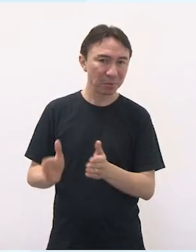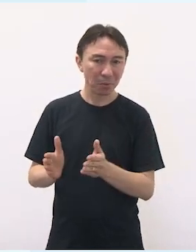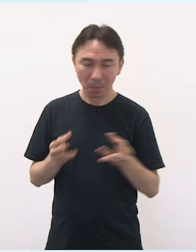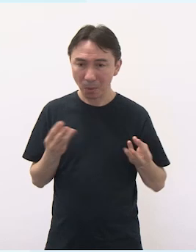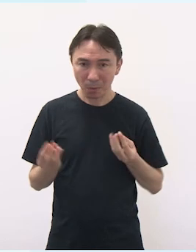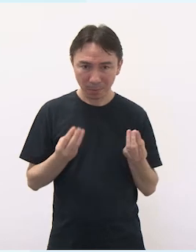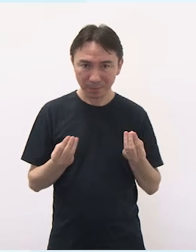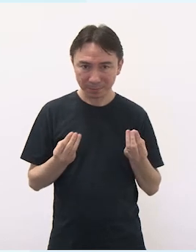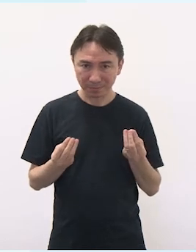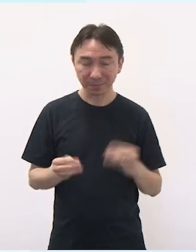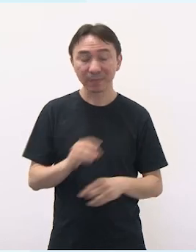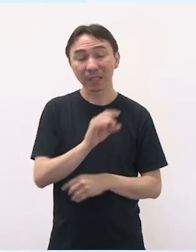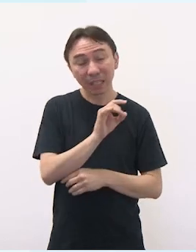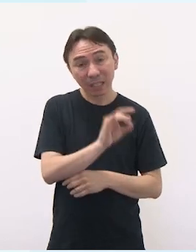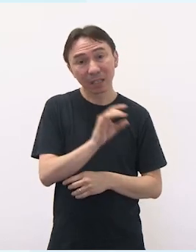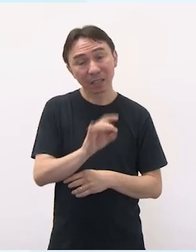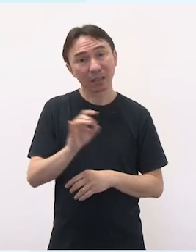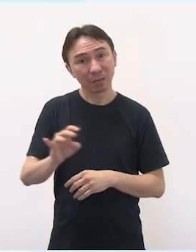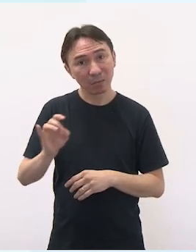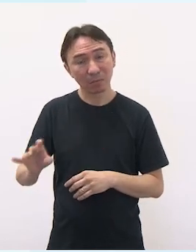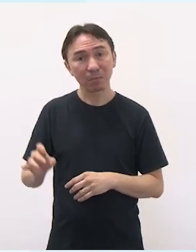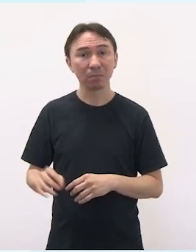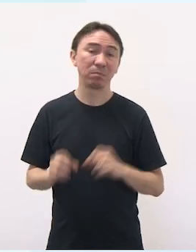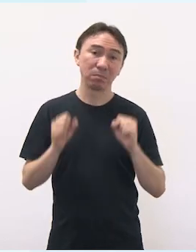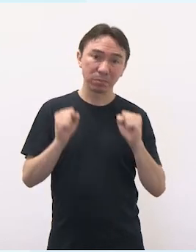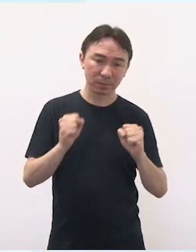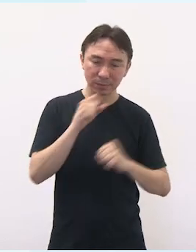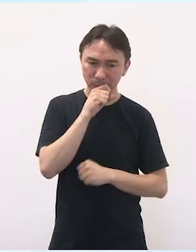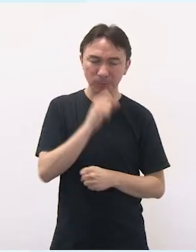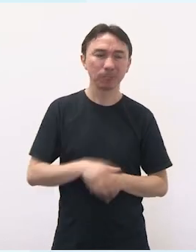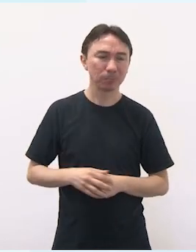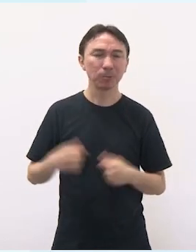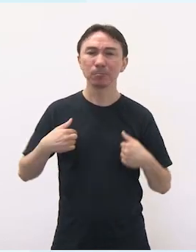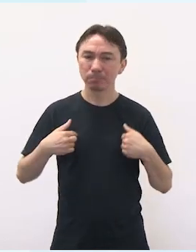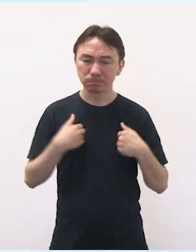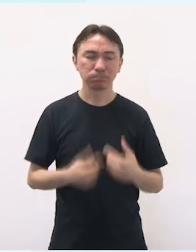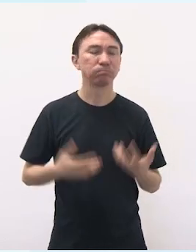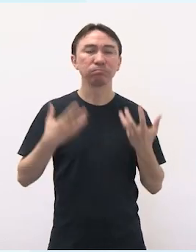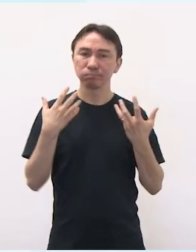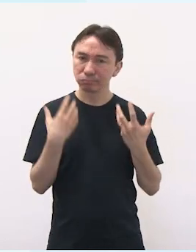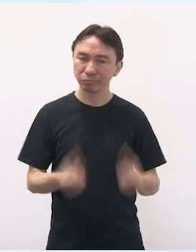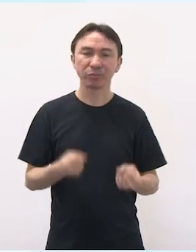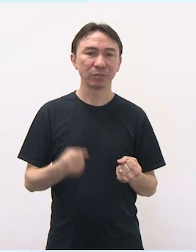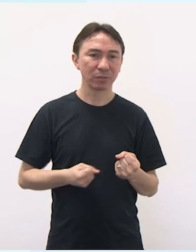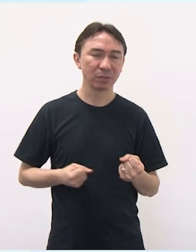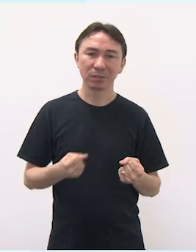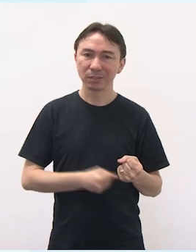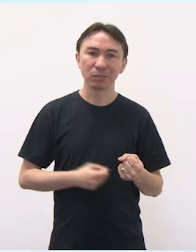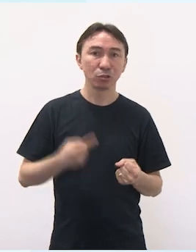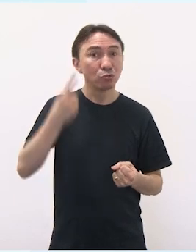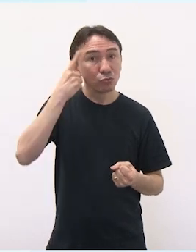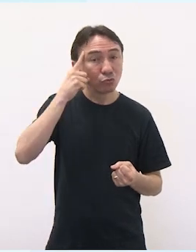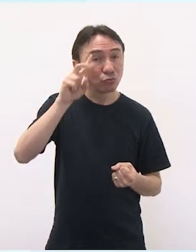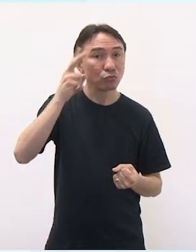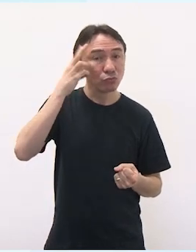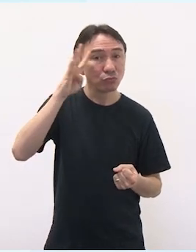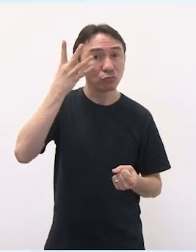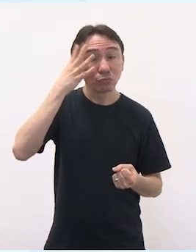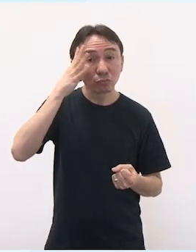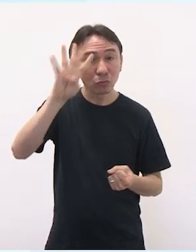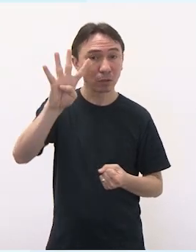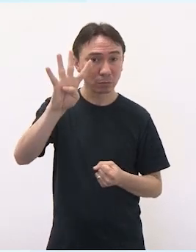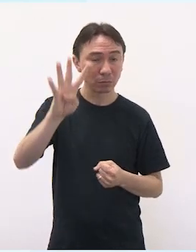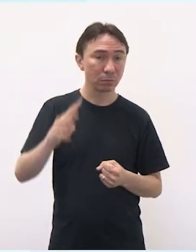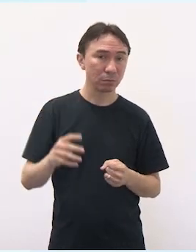se proponha a fazer uma ação do bem durante 4 dias, uma ação pelo